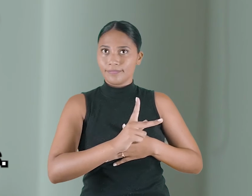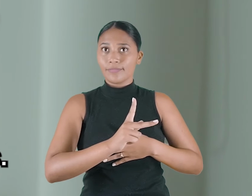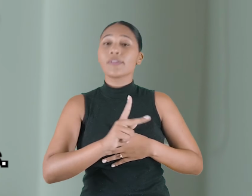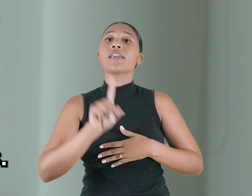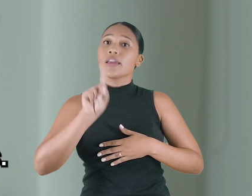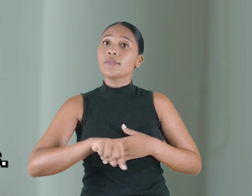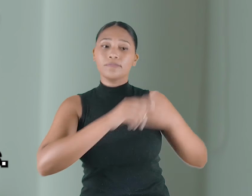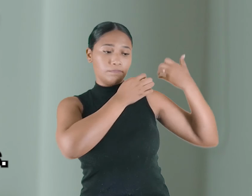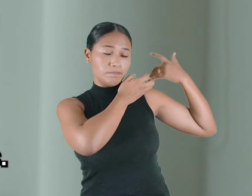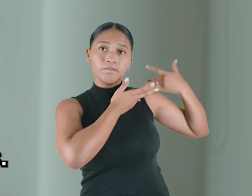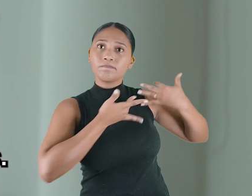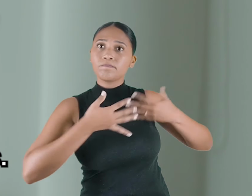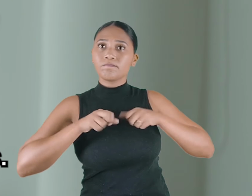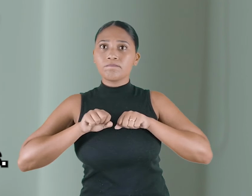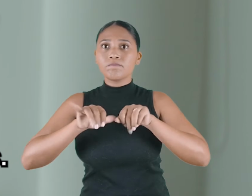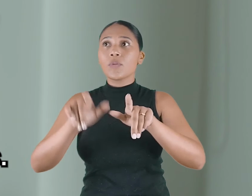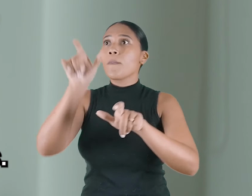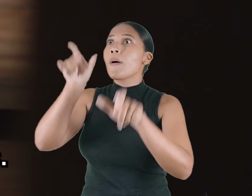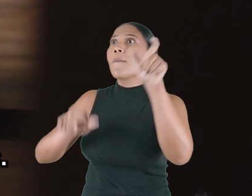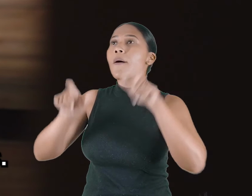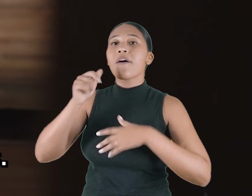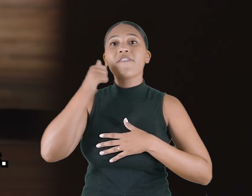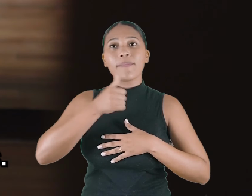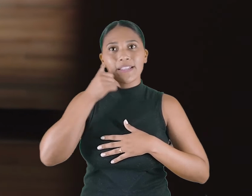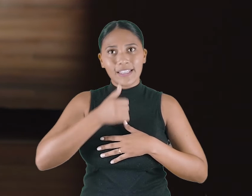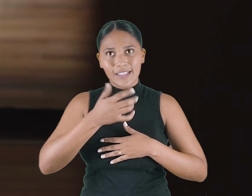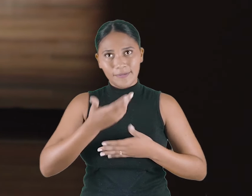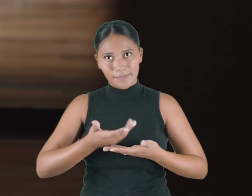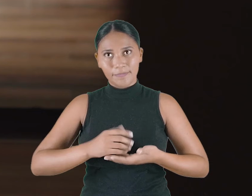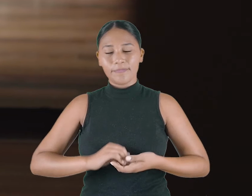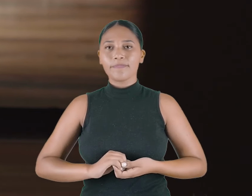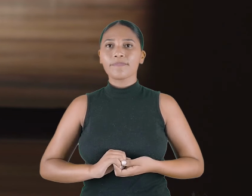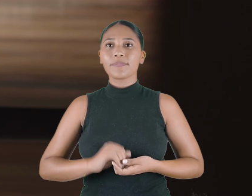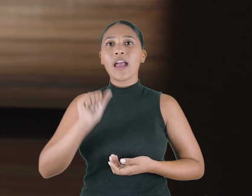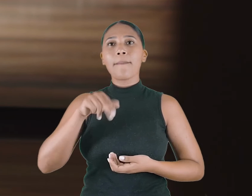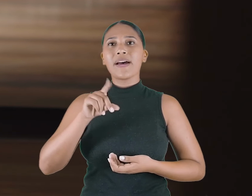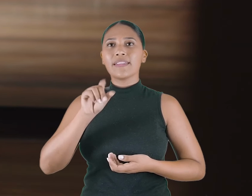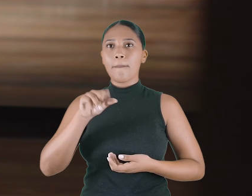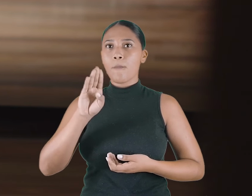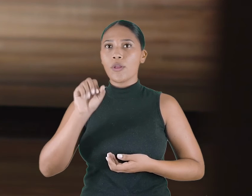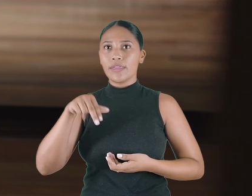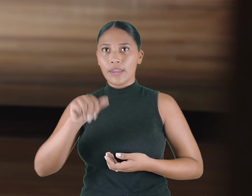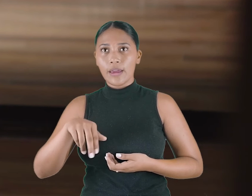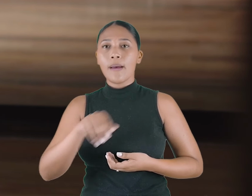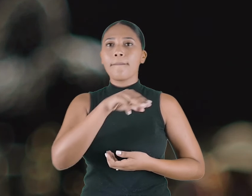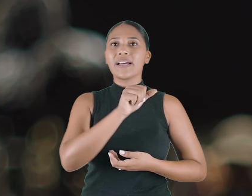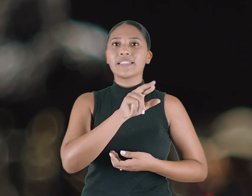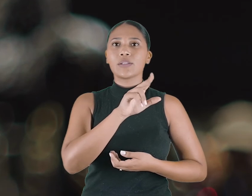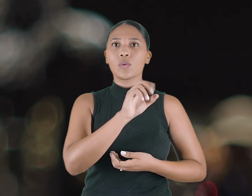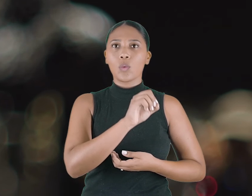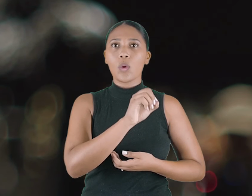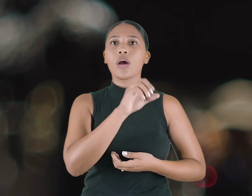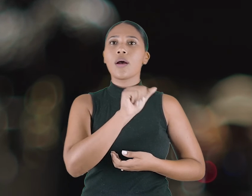a ancestralidade de divindades femininas. Escultura de uma sereia com cabelos crespos. Então, Amanda Bonan, Marcelo Campos e